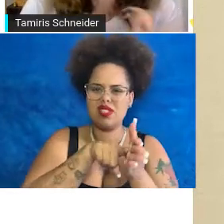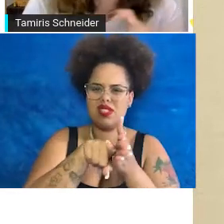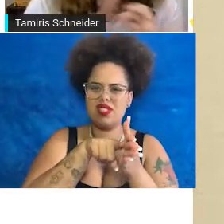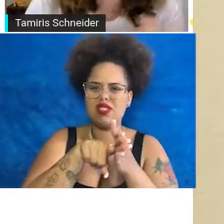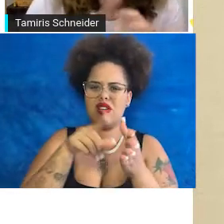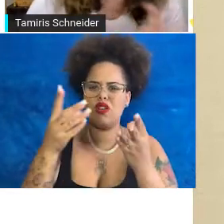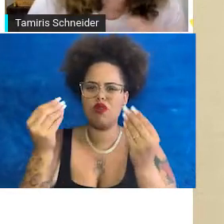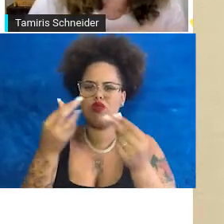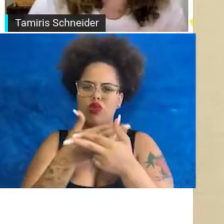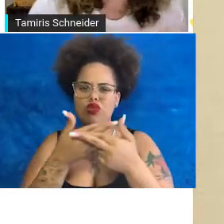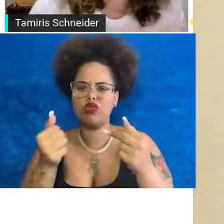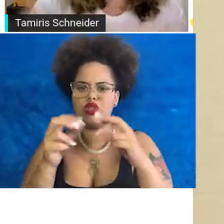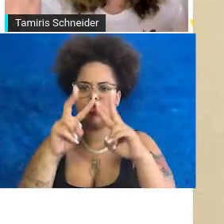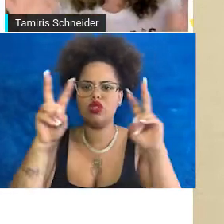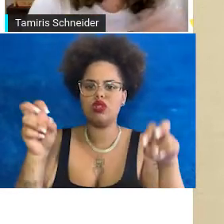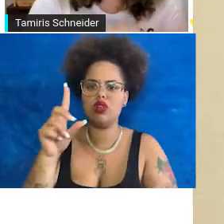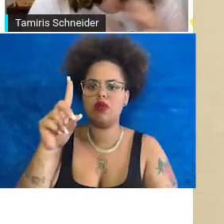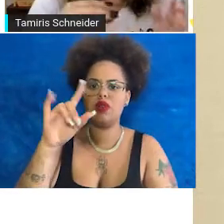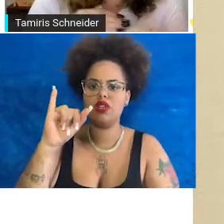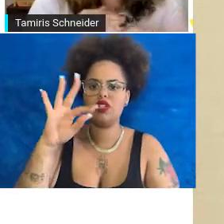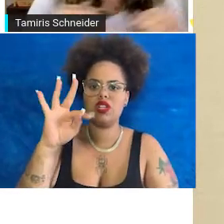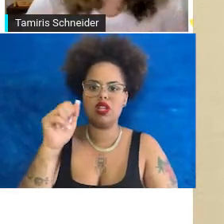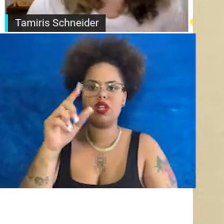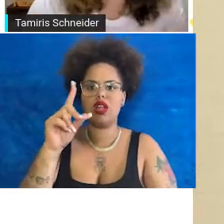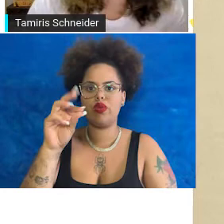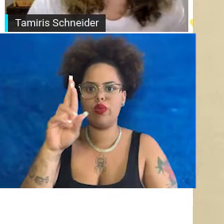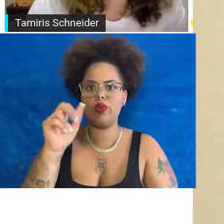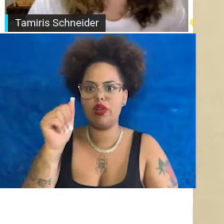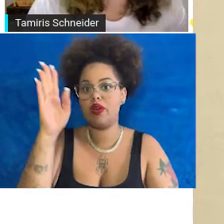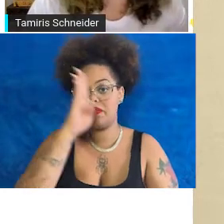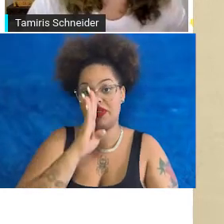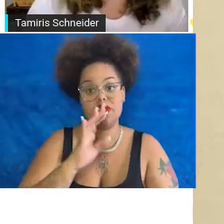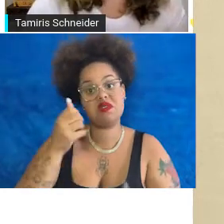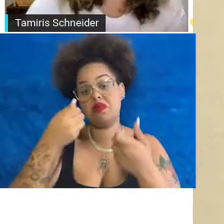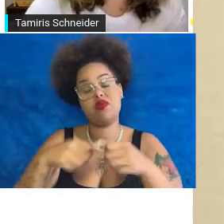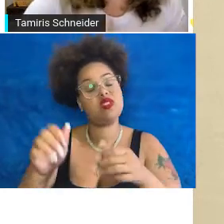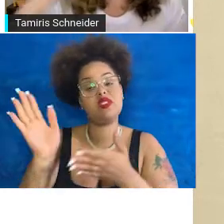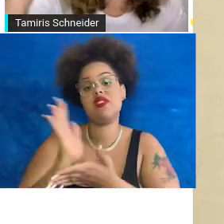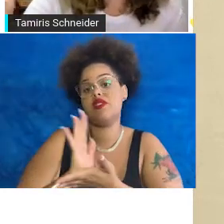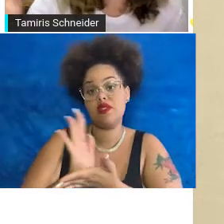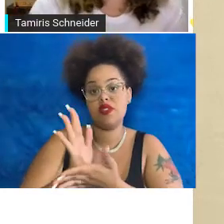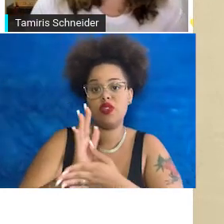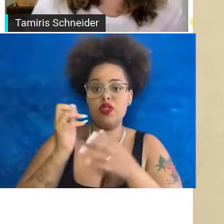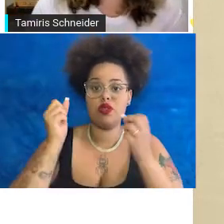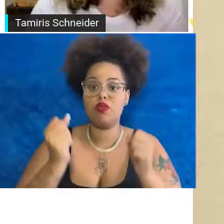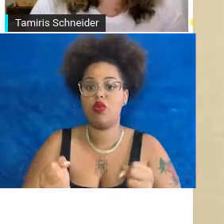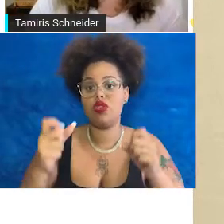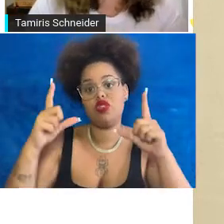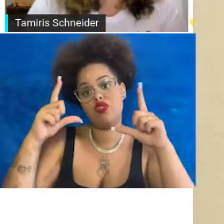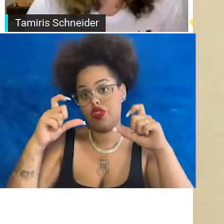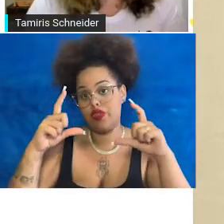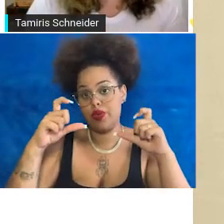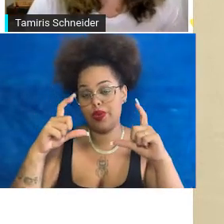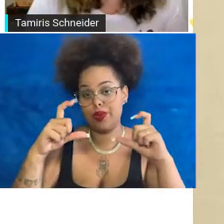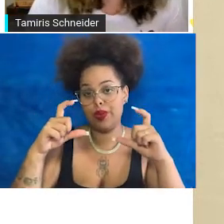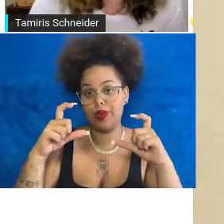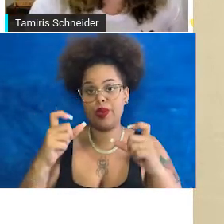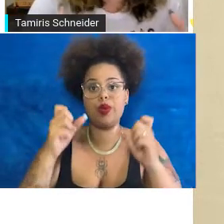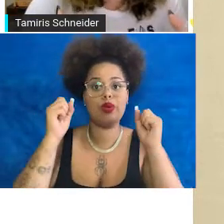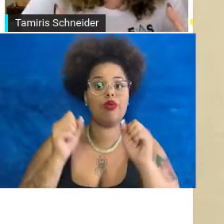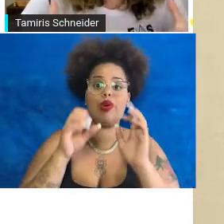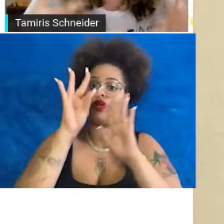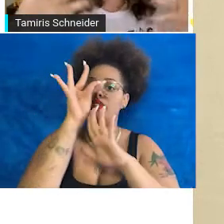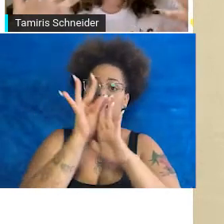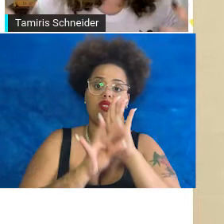coisa sobre ditadura no Brasil. Não precisa ser necessariamente filme, a gente pode pegar foto, a gente pode pegar